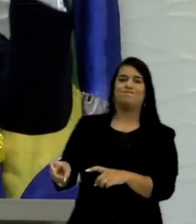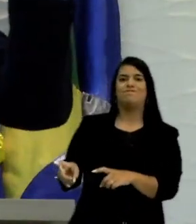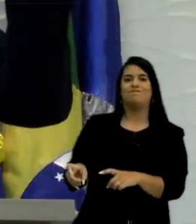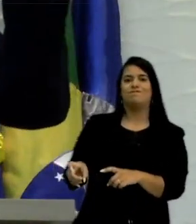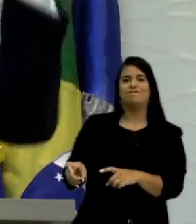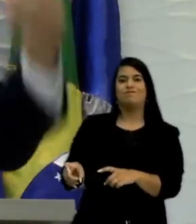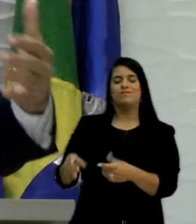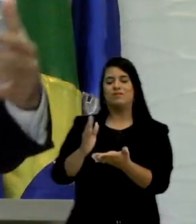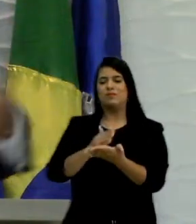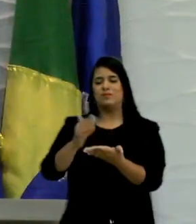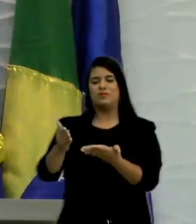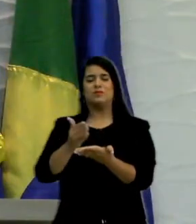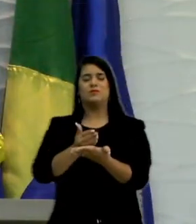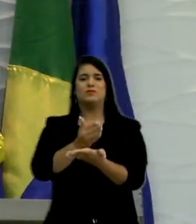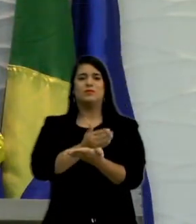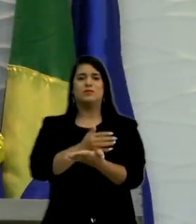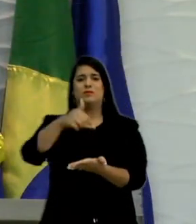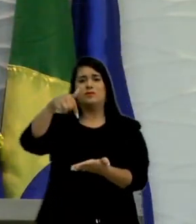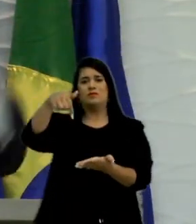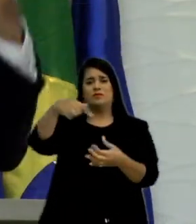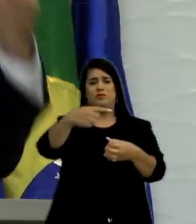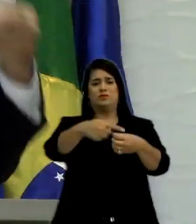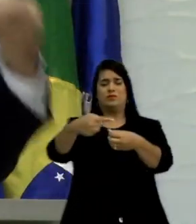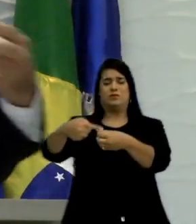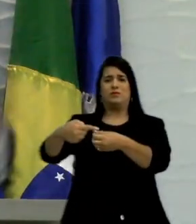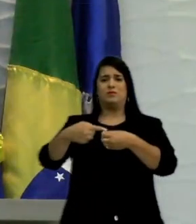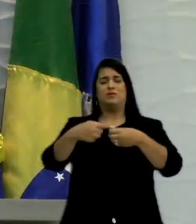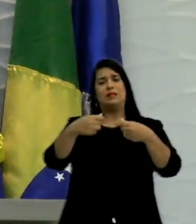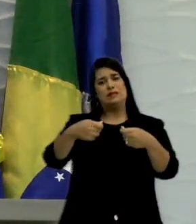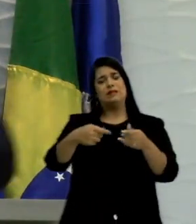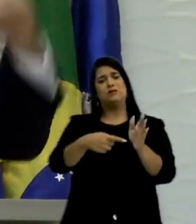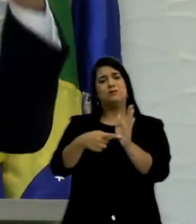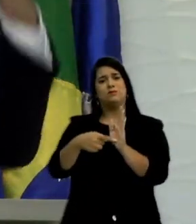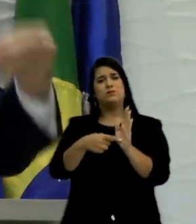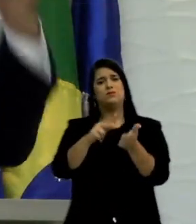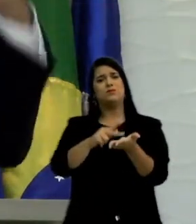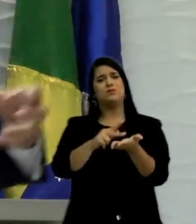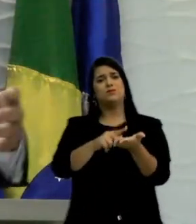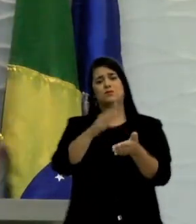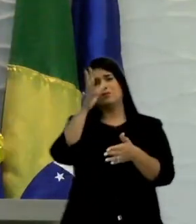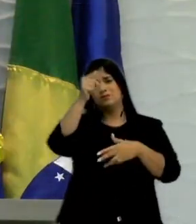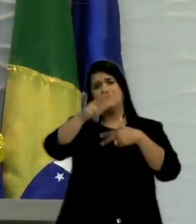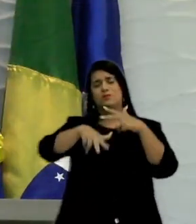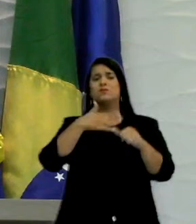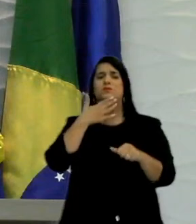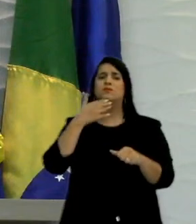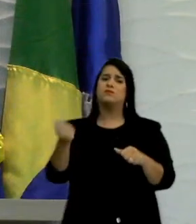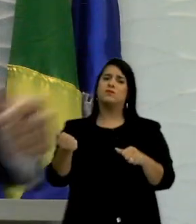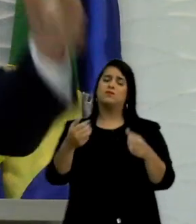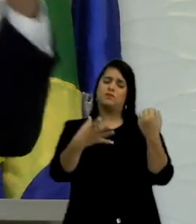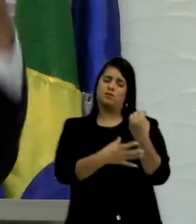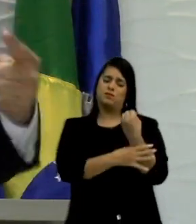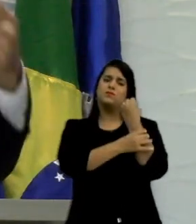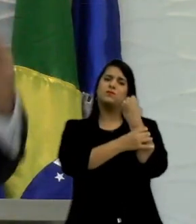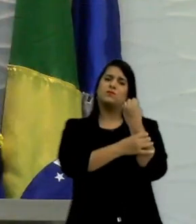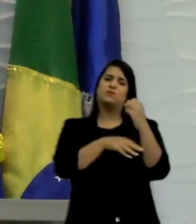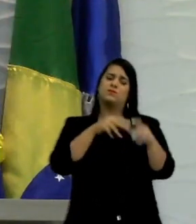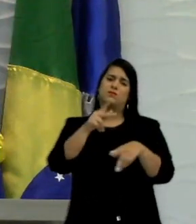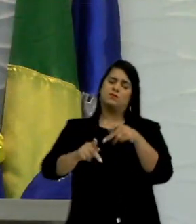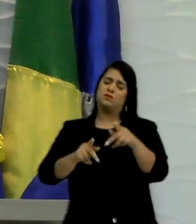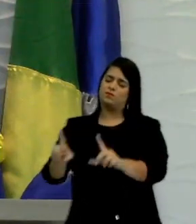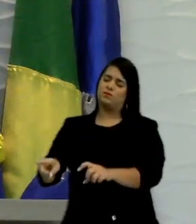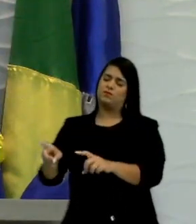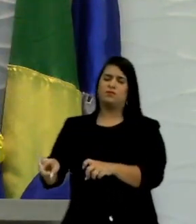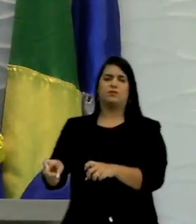divisa com 7 cidades. A gente precisa mostrar a realidade de São Bento para melhorar a segurança do povo da zona rural. E a gente nem sequer é